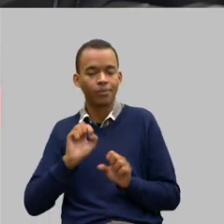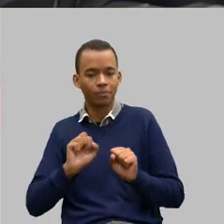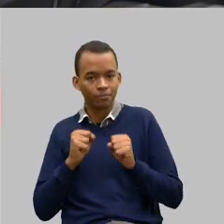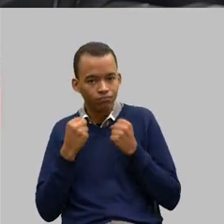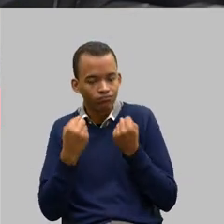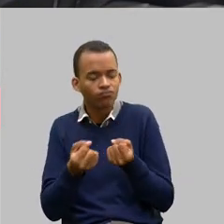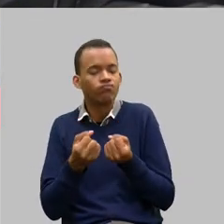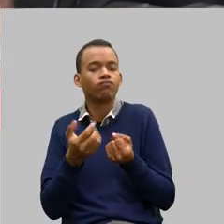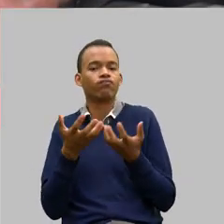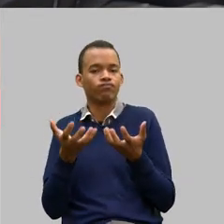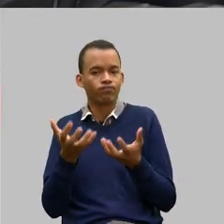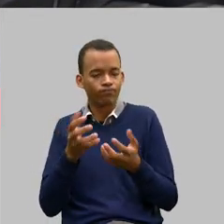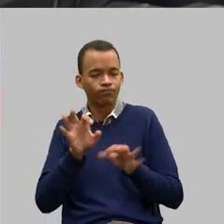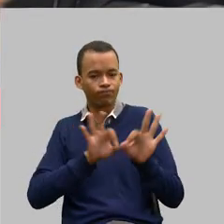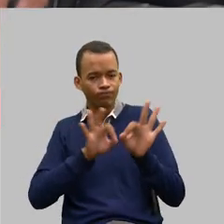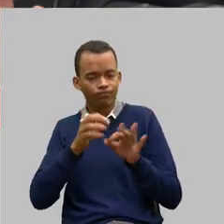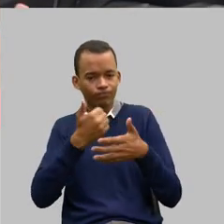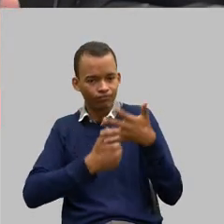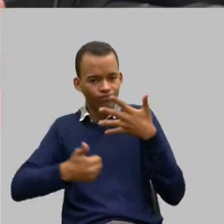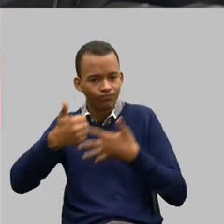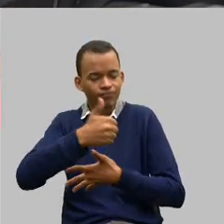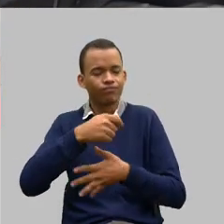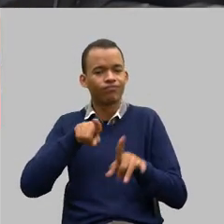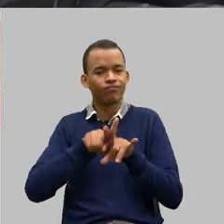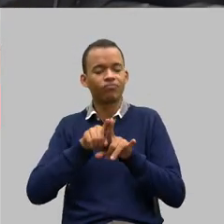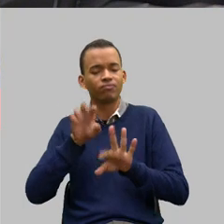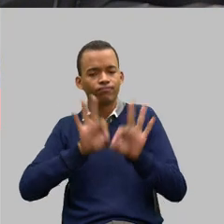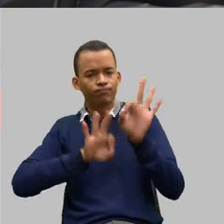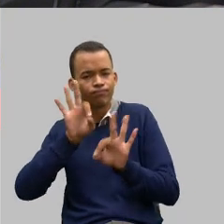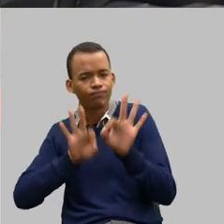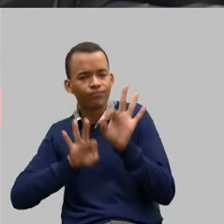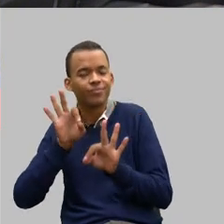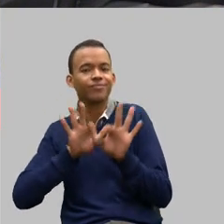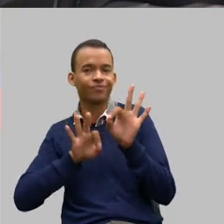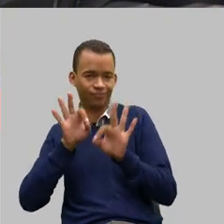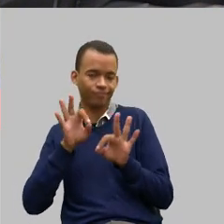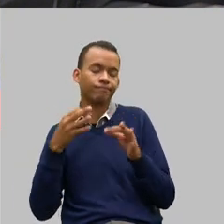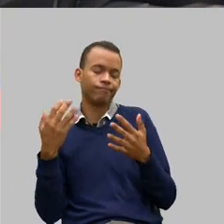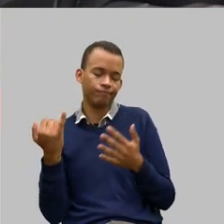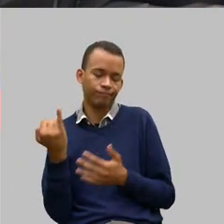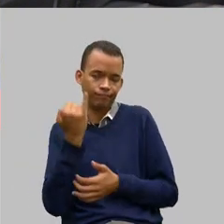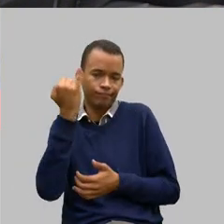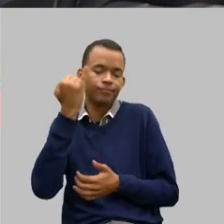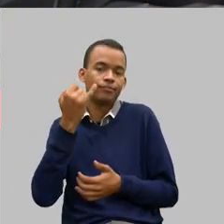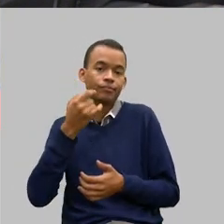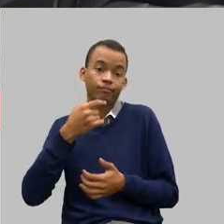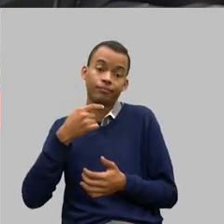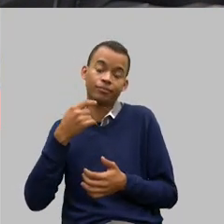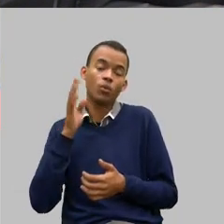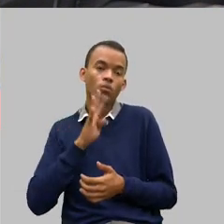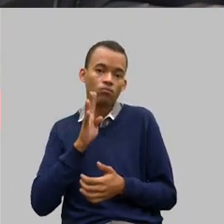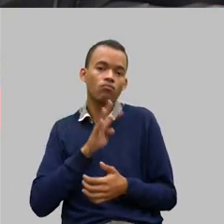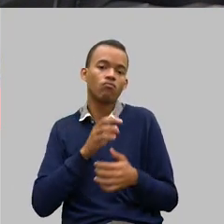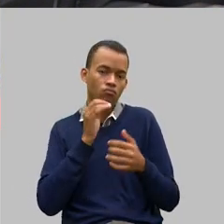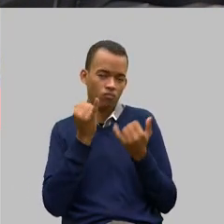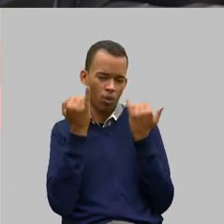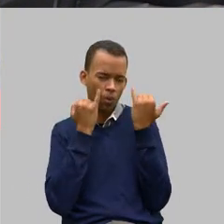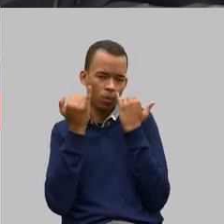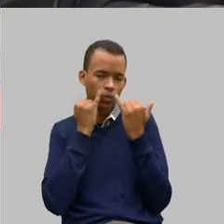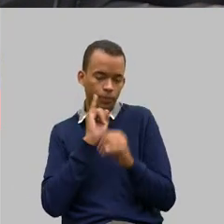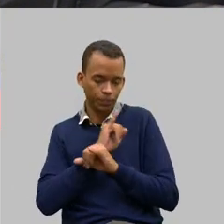de né de priorização e de planejamento né então acho que um um dado bacana que é importante dizer aqui por ex quando a gente